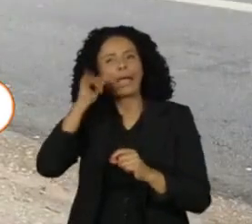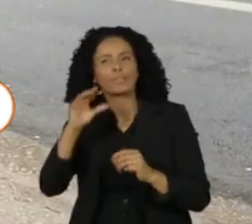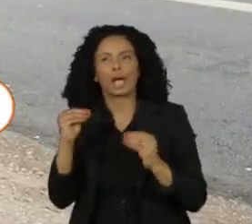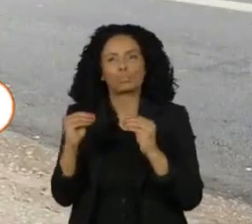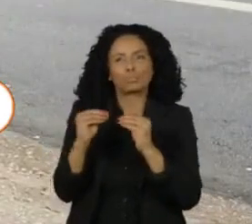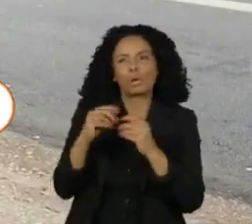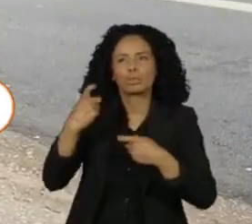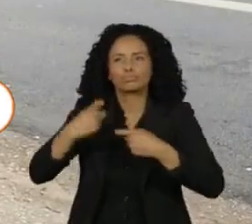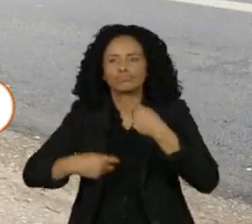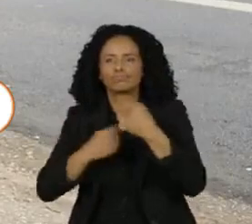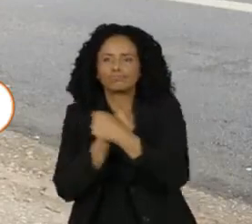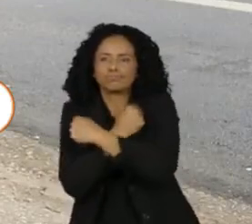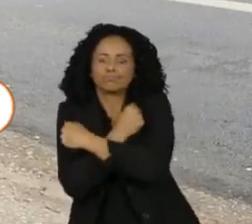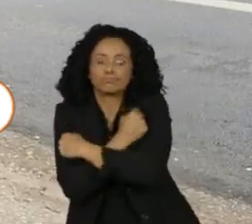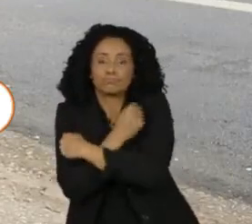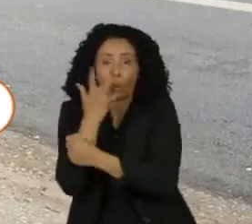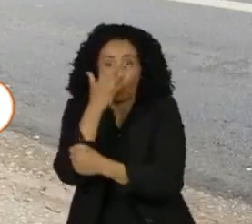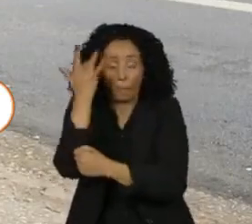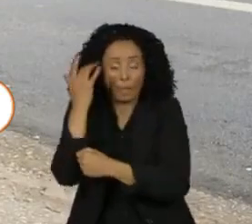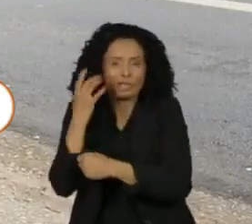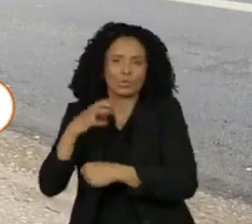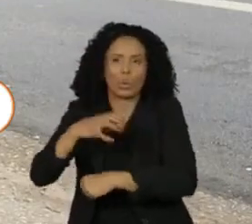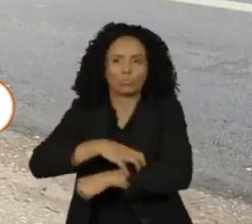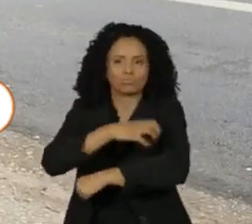relações sexuais com pessoas